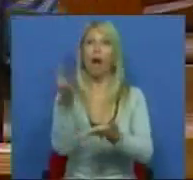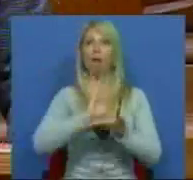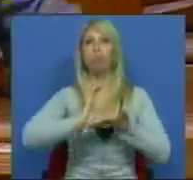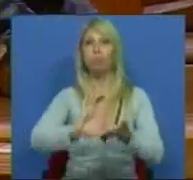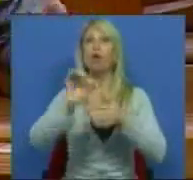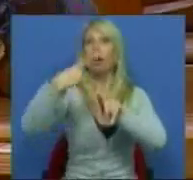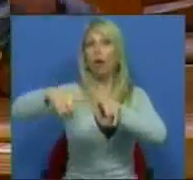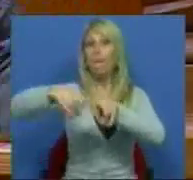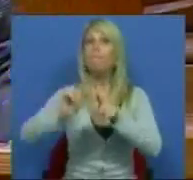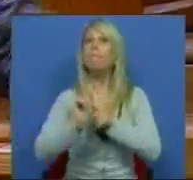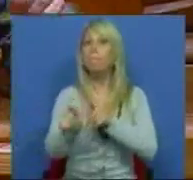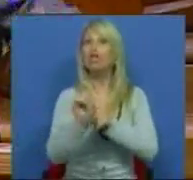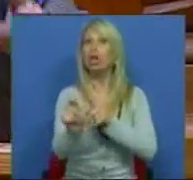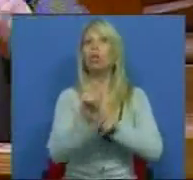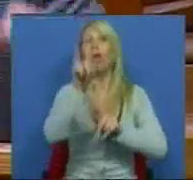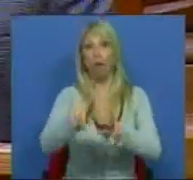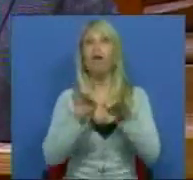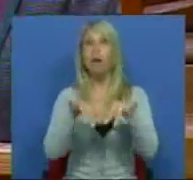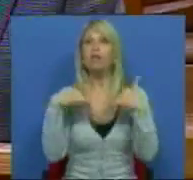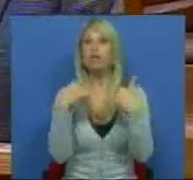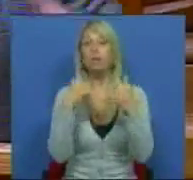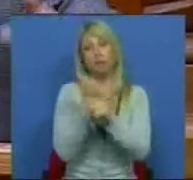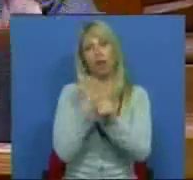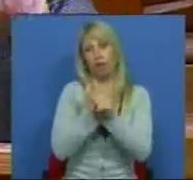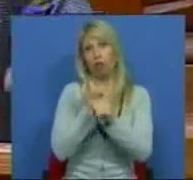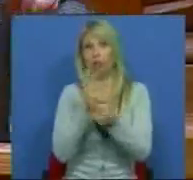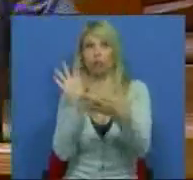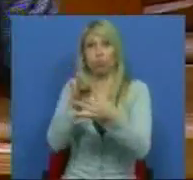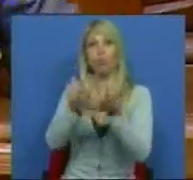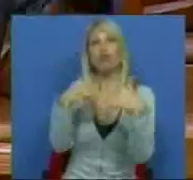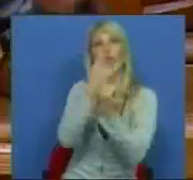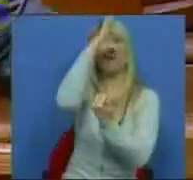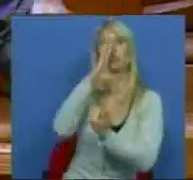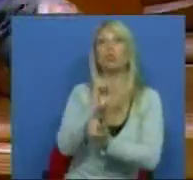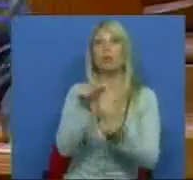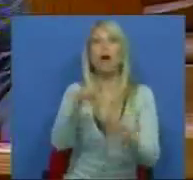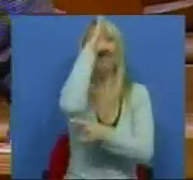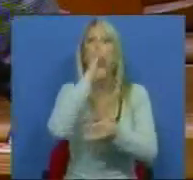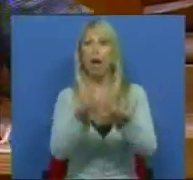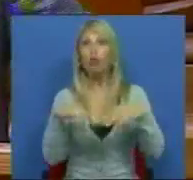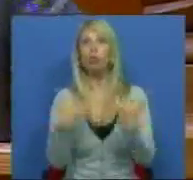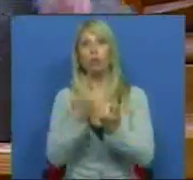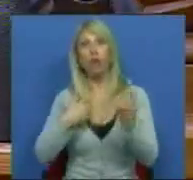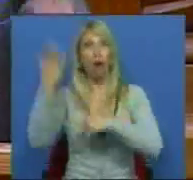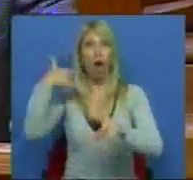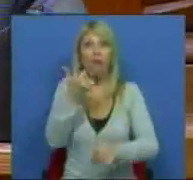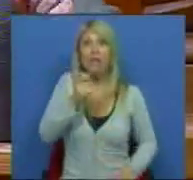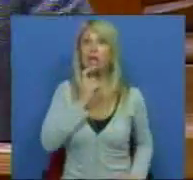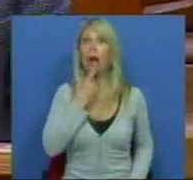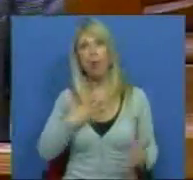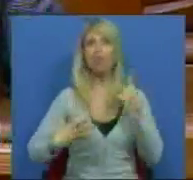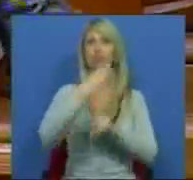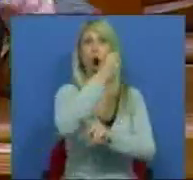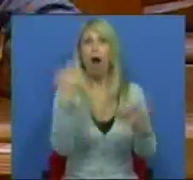das prestações e dos serviços do Estado Social. O nosso Estado Social é uma conquista do 25 de Abril, é